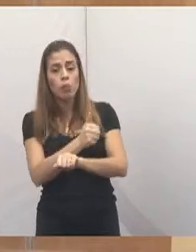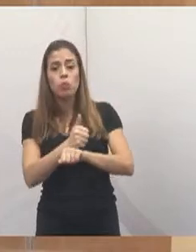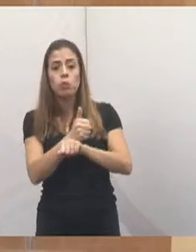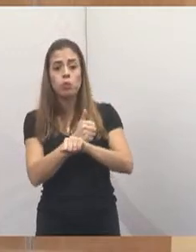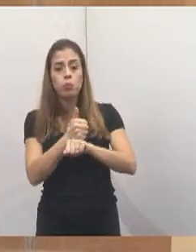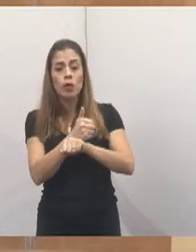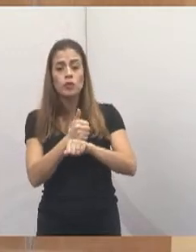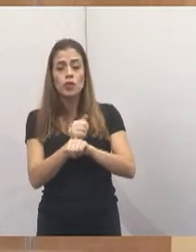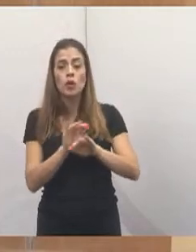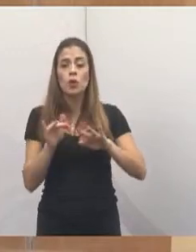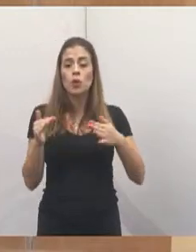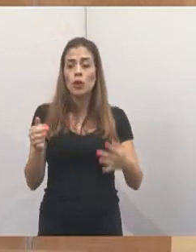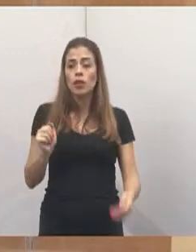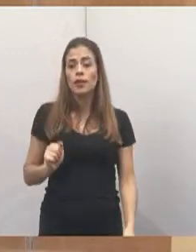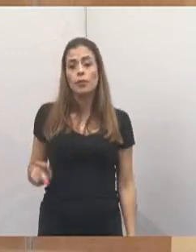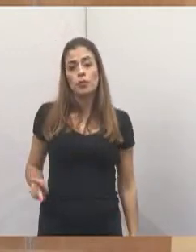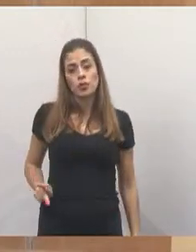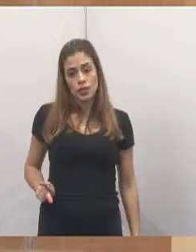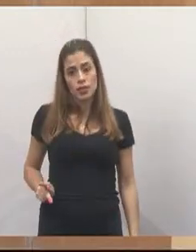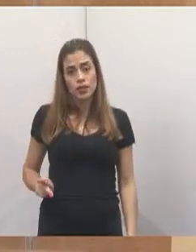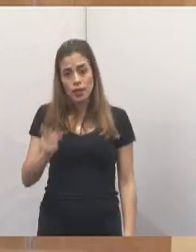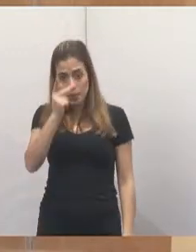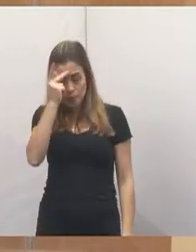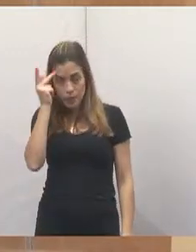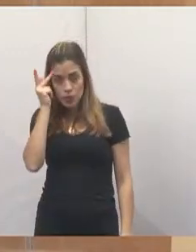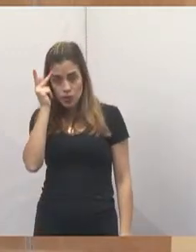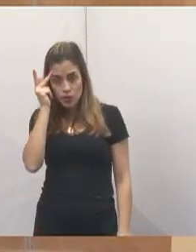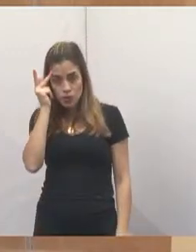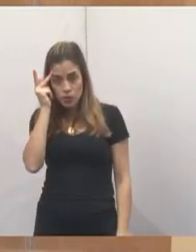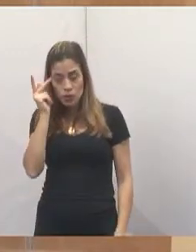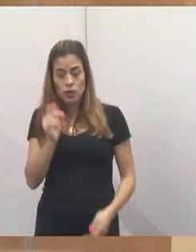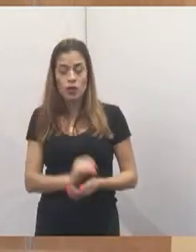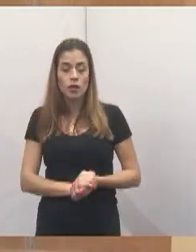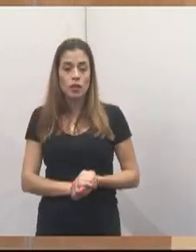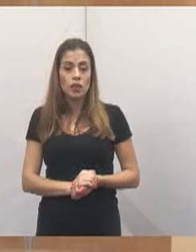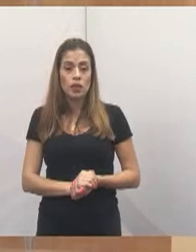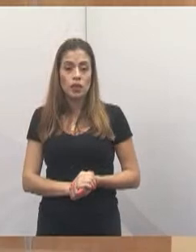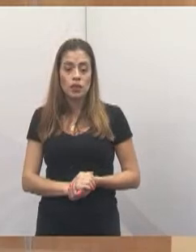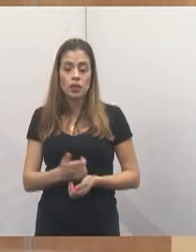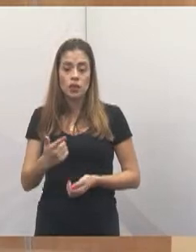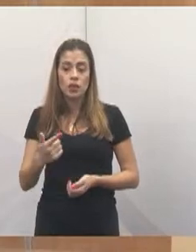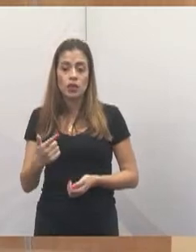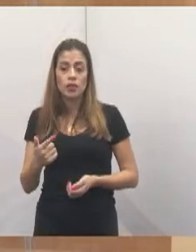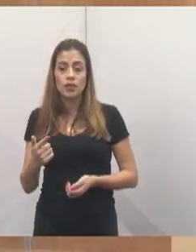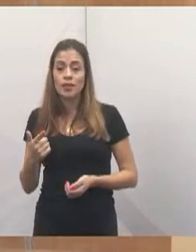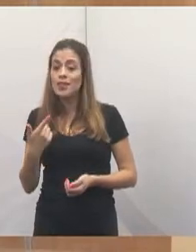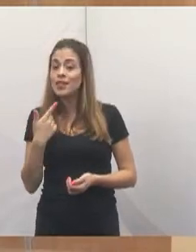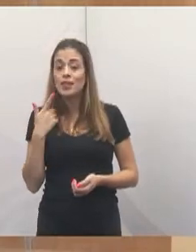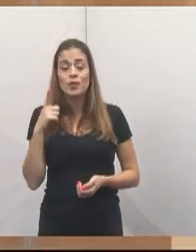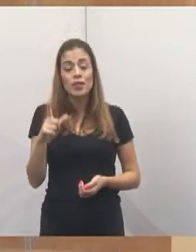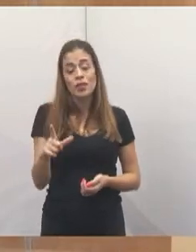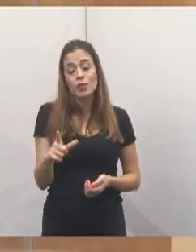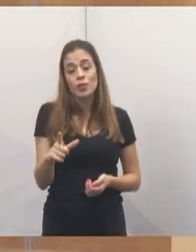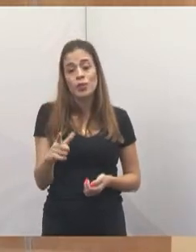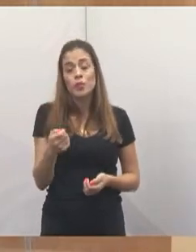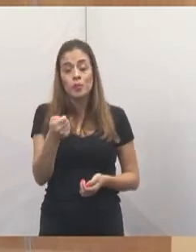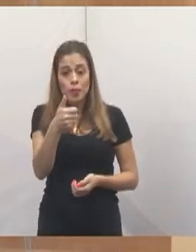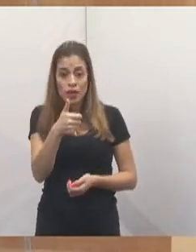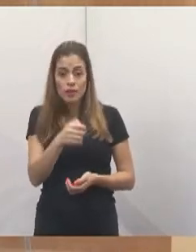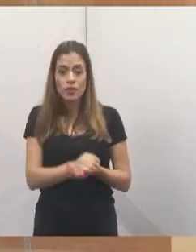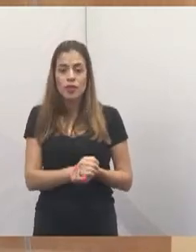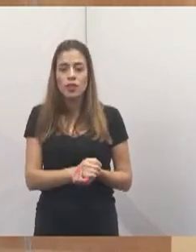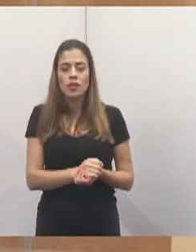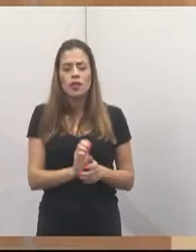aqui, quando você aposenta uma pessoa injustamente que ficou fora do benefício, quando você dá um direito do empregado que justamente